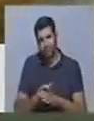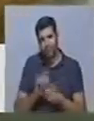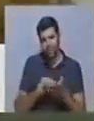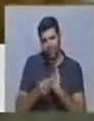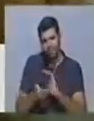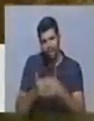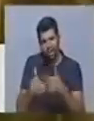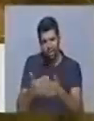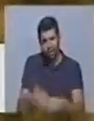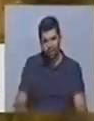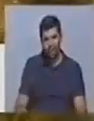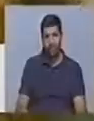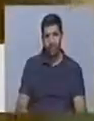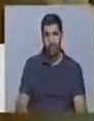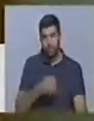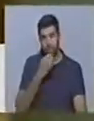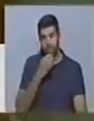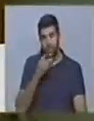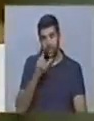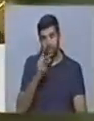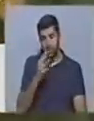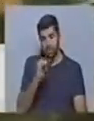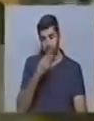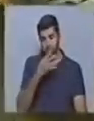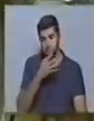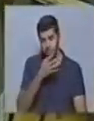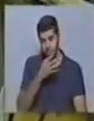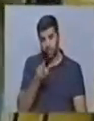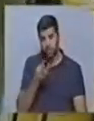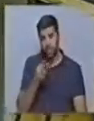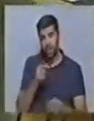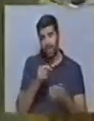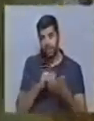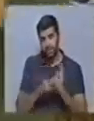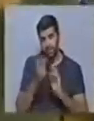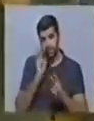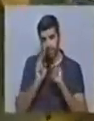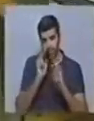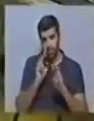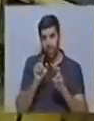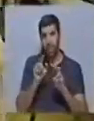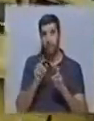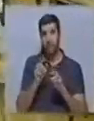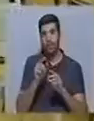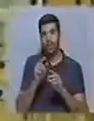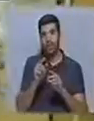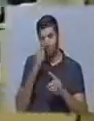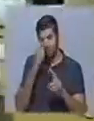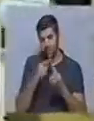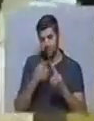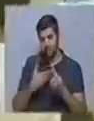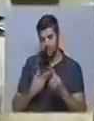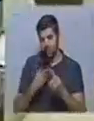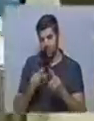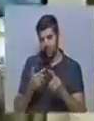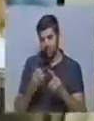então. Muito bem. Como explicou o Luís, e muito bem, portanto, é um exame visual que também tem esta componente também do despisto do daltonismo.